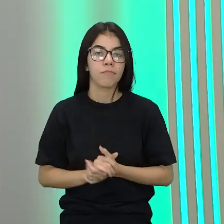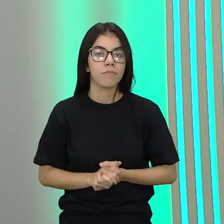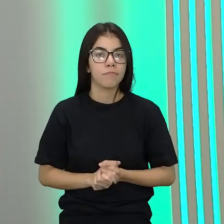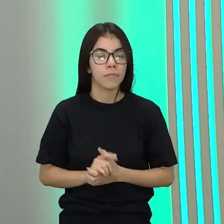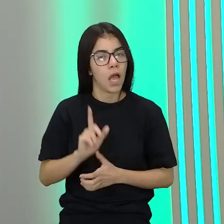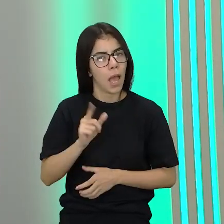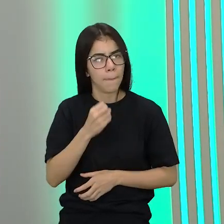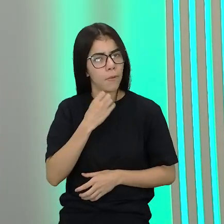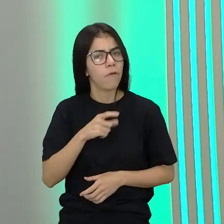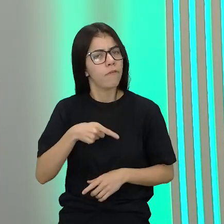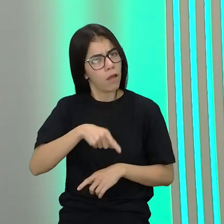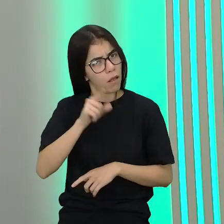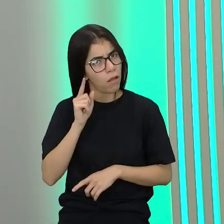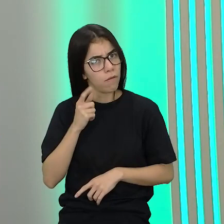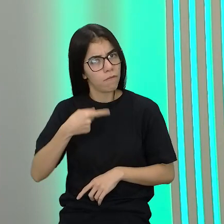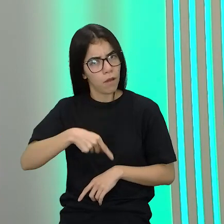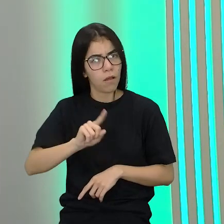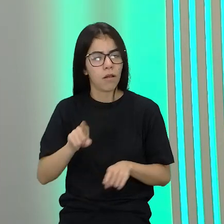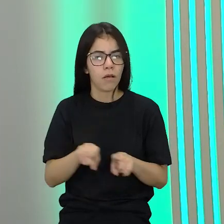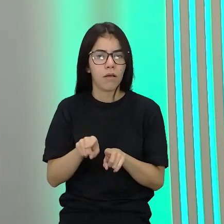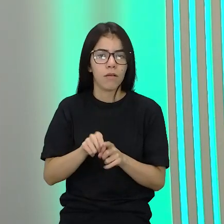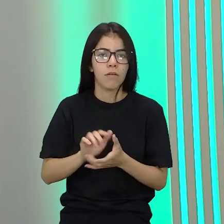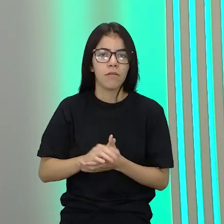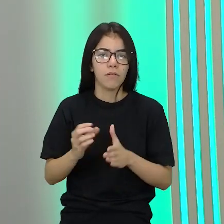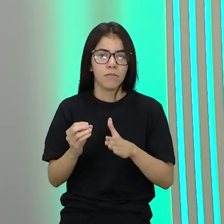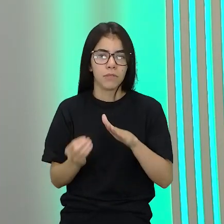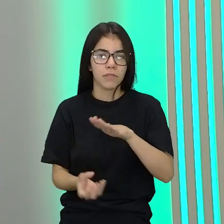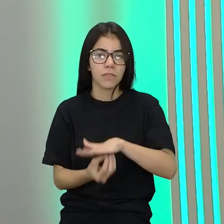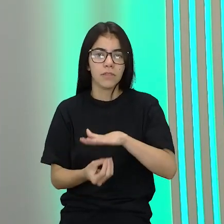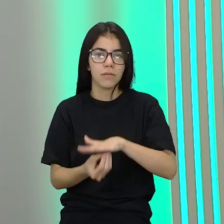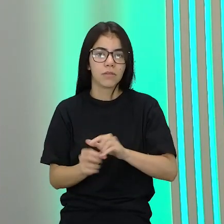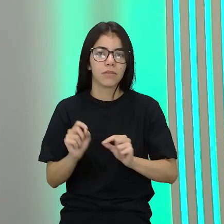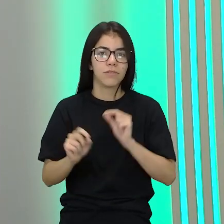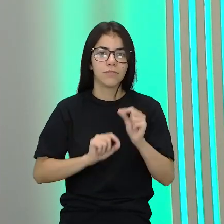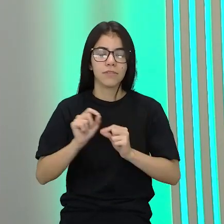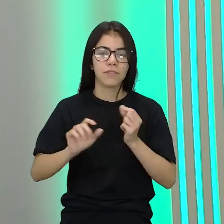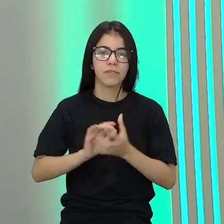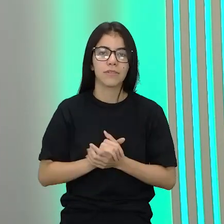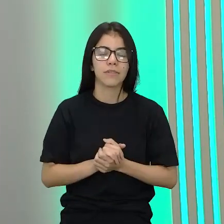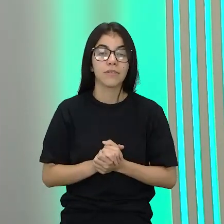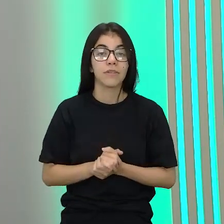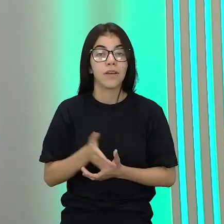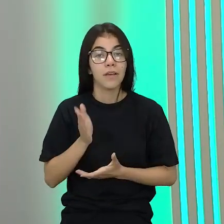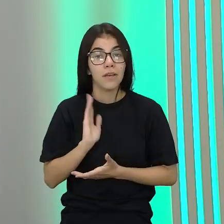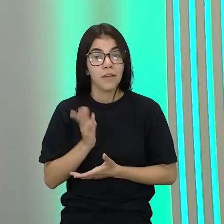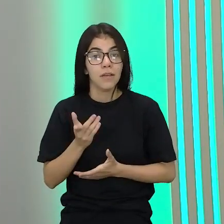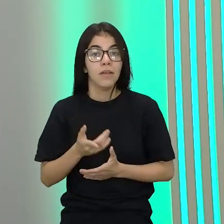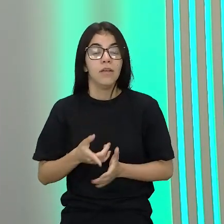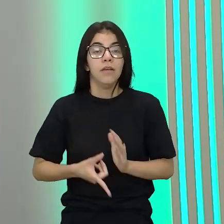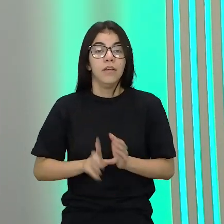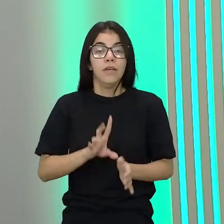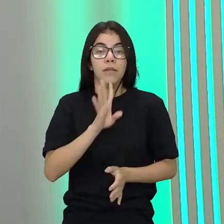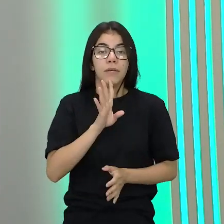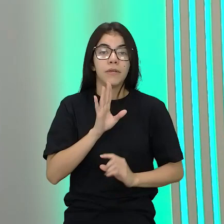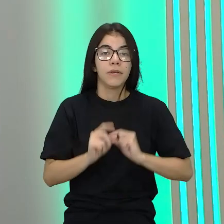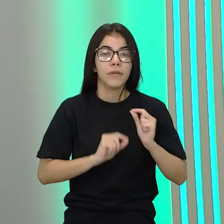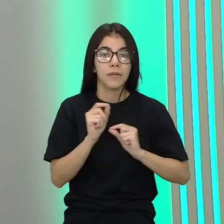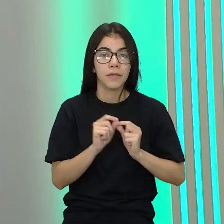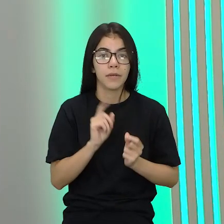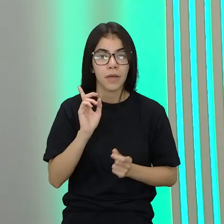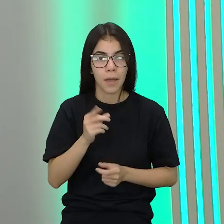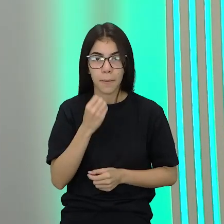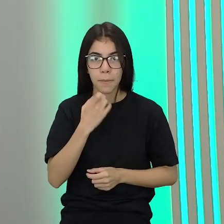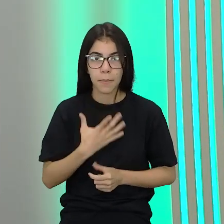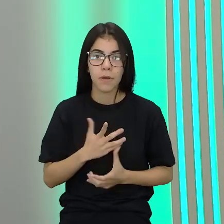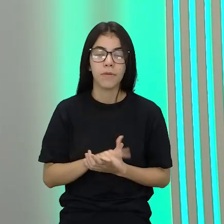dar uma olhada no nosso repositório e descobrir as aulas e as habilidades que você ainda não conhece. Então, vale a pena dar uma